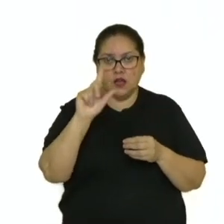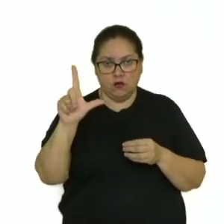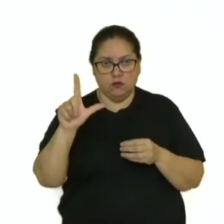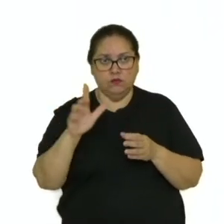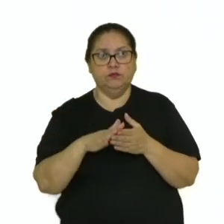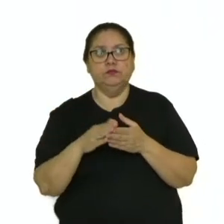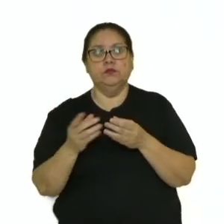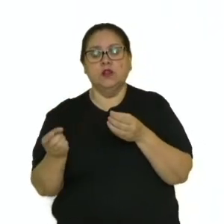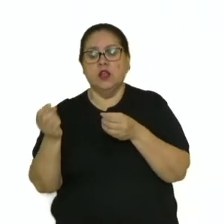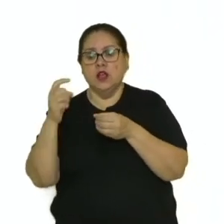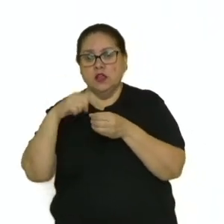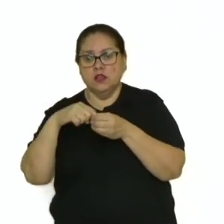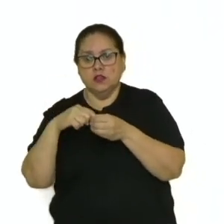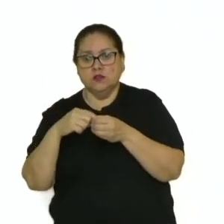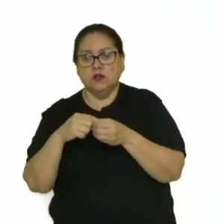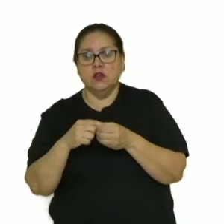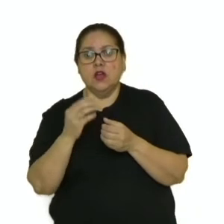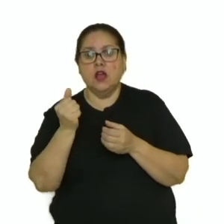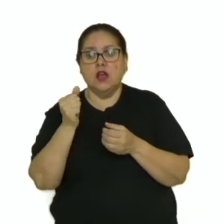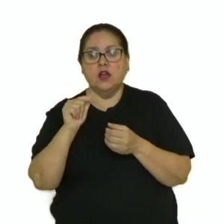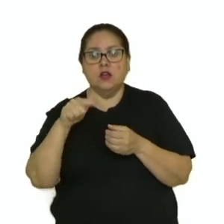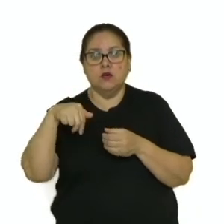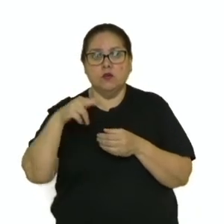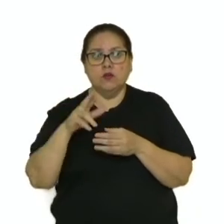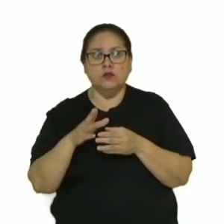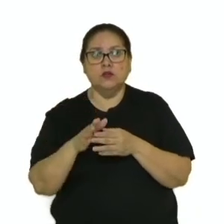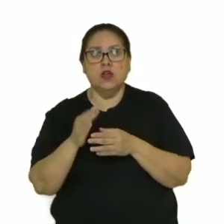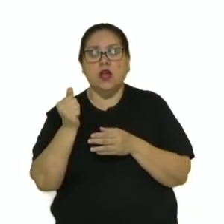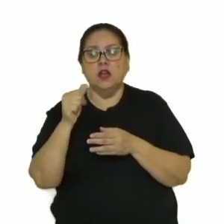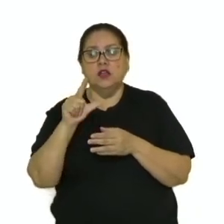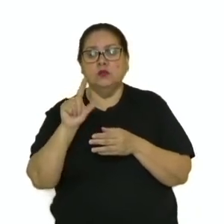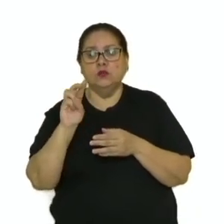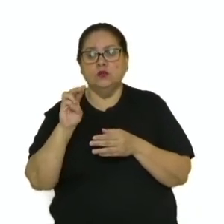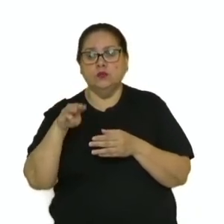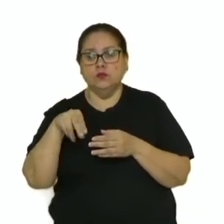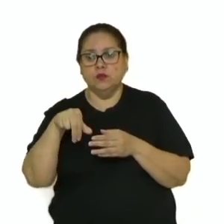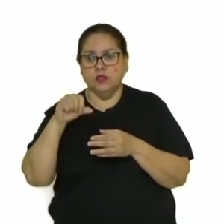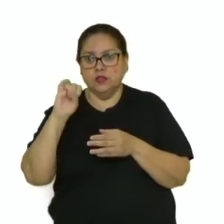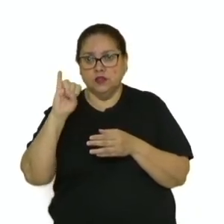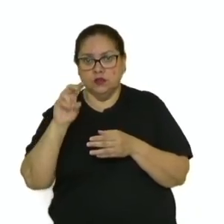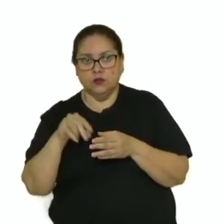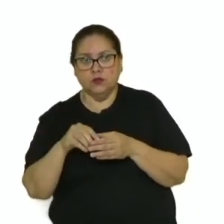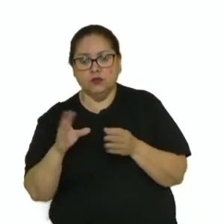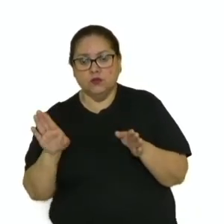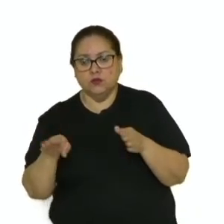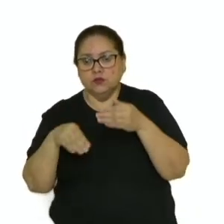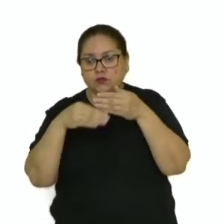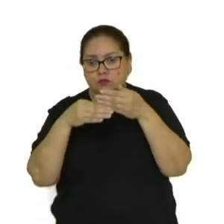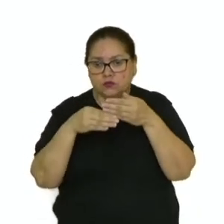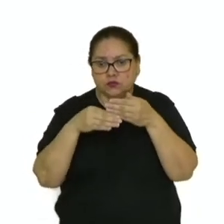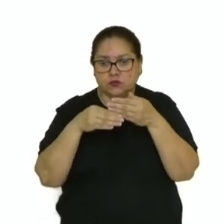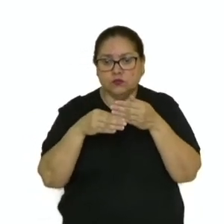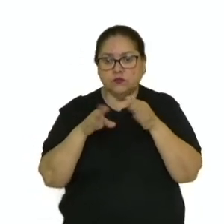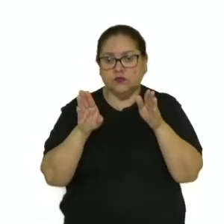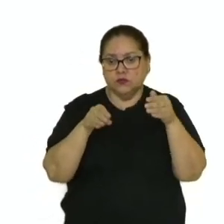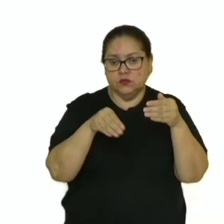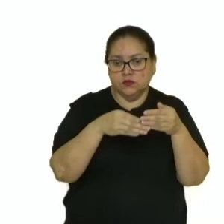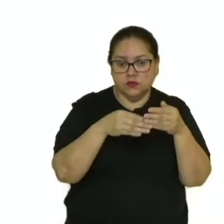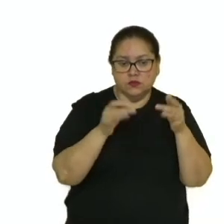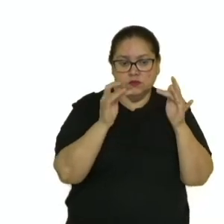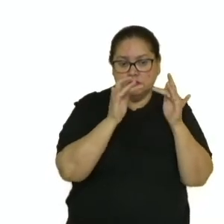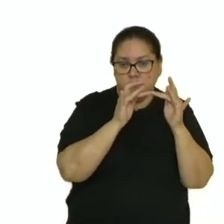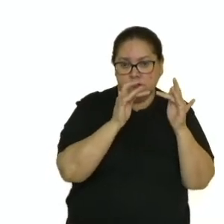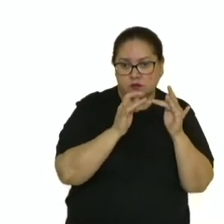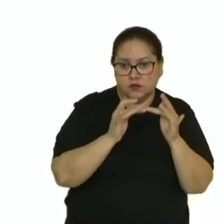de cálcio, a uma solução aquosa de sulfato de alumínio, né, o cálcio se une ao fosfato e o alumínio se liga ao